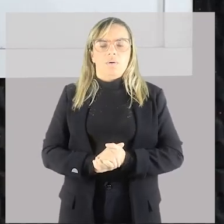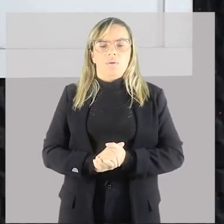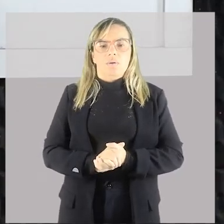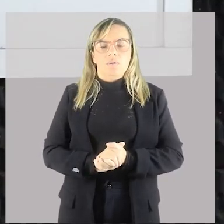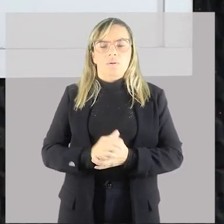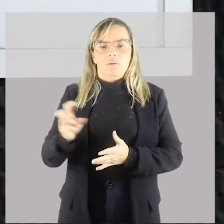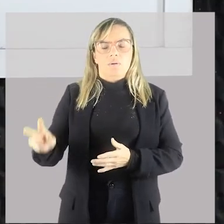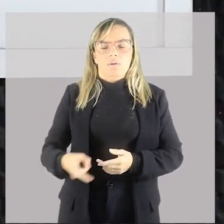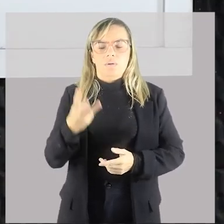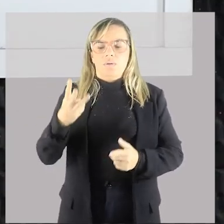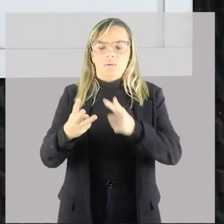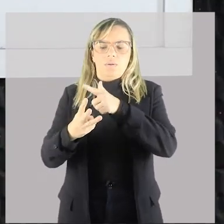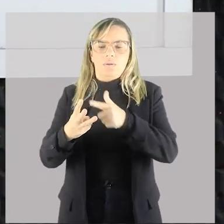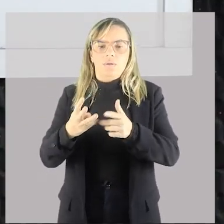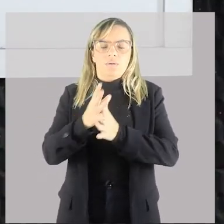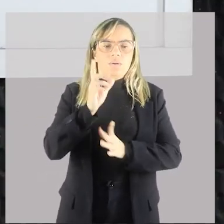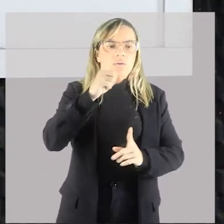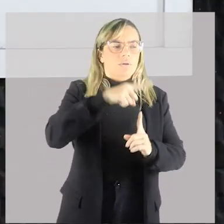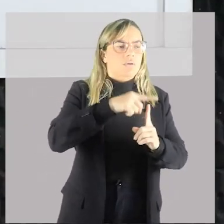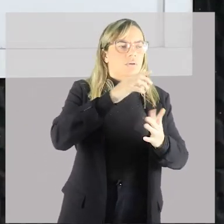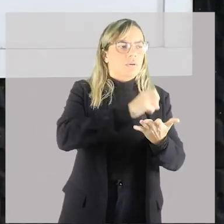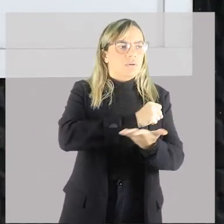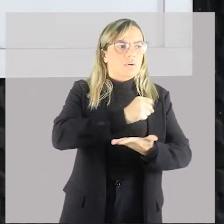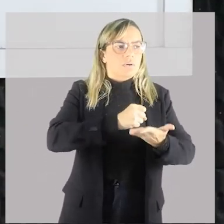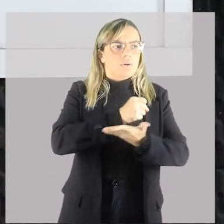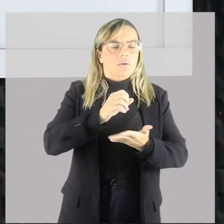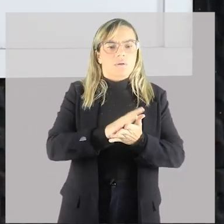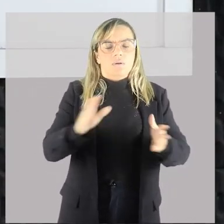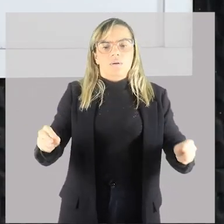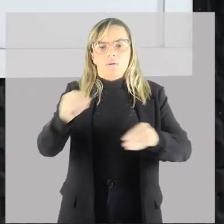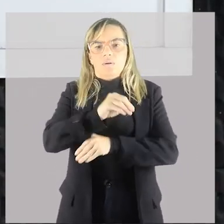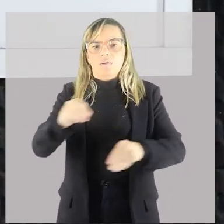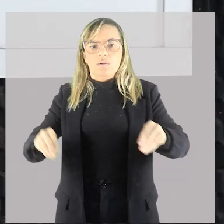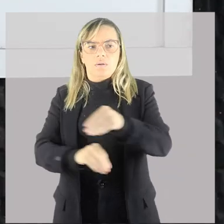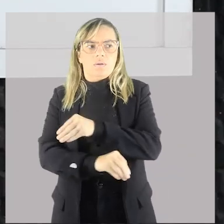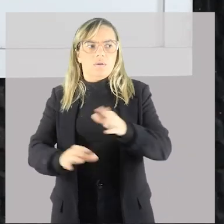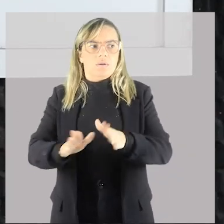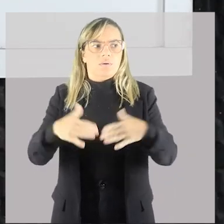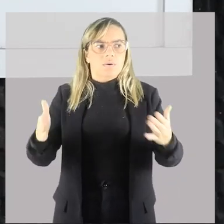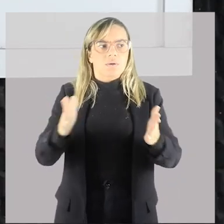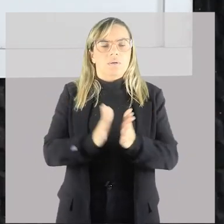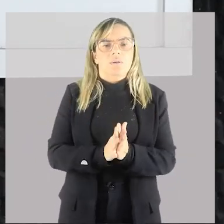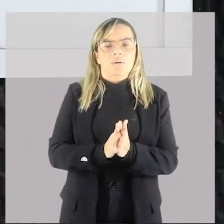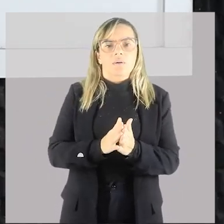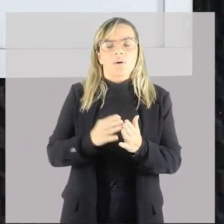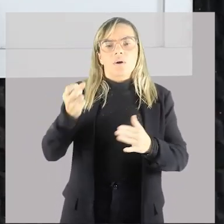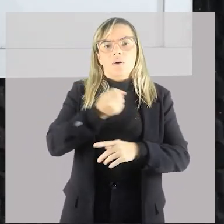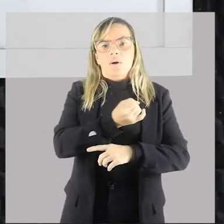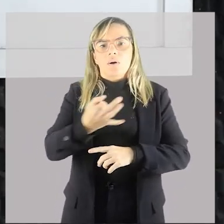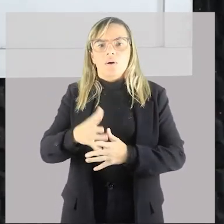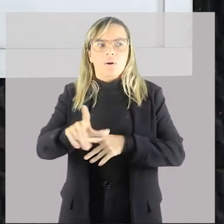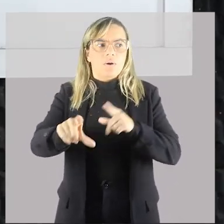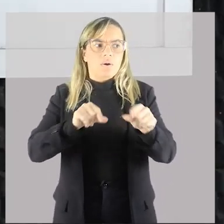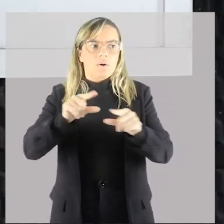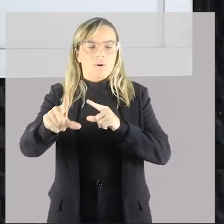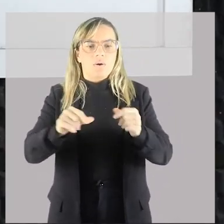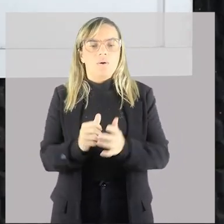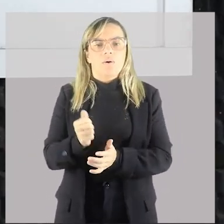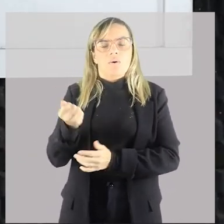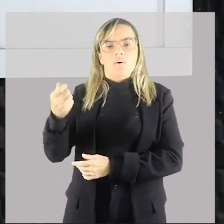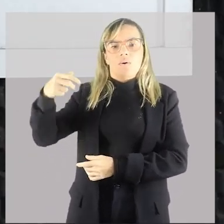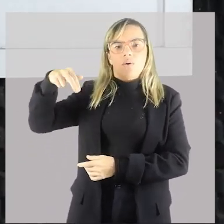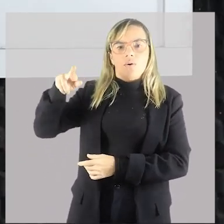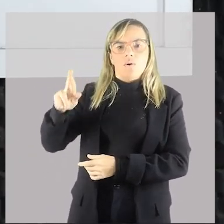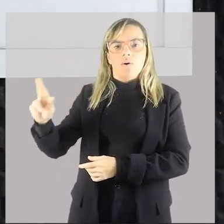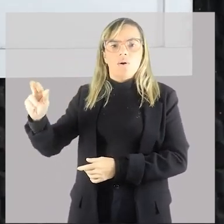três tipos básicos de problemas de contagem: a permutação, a combinação e o arranjo,